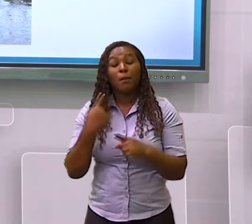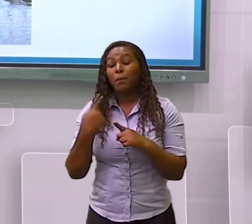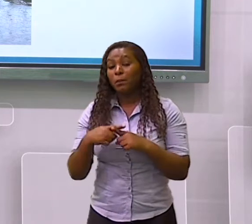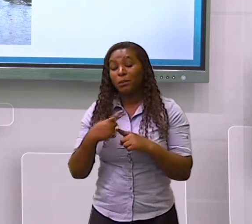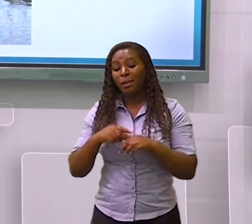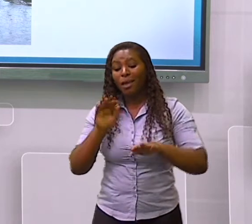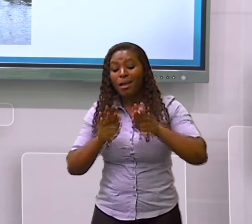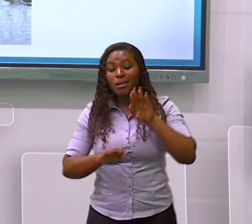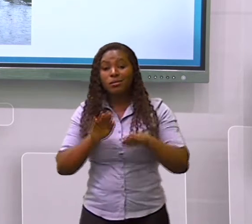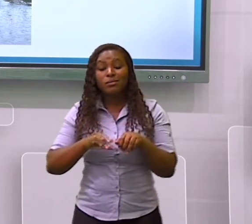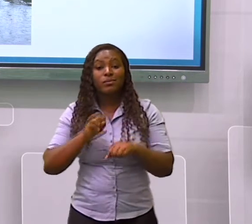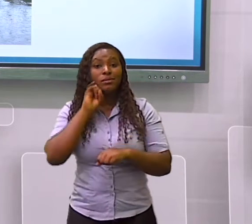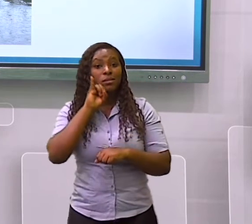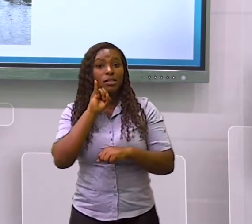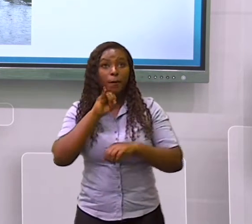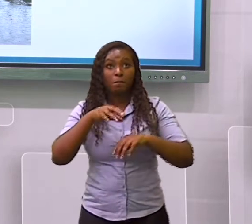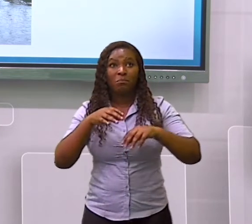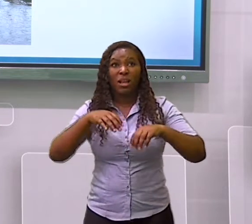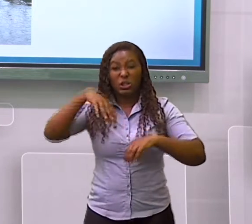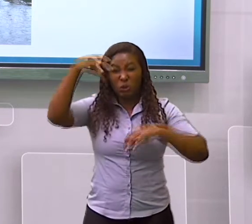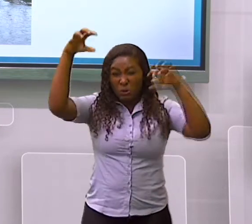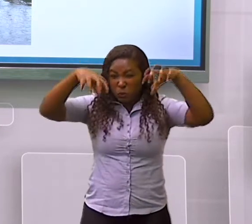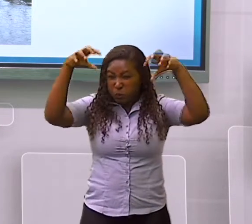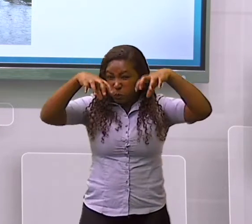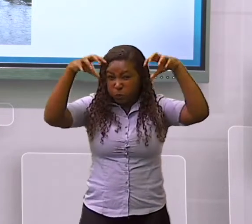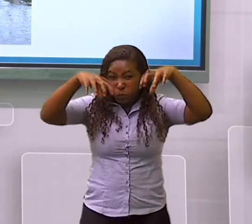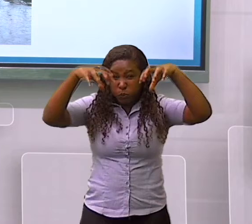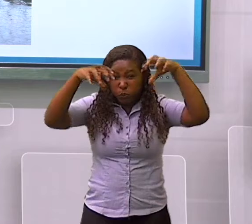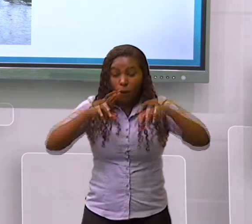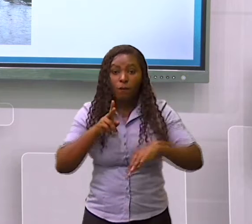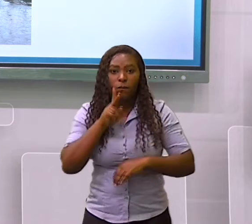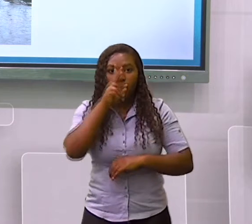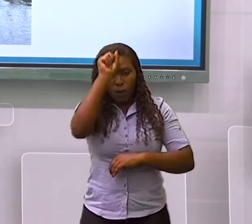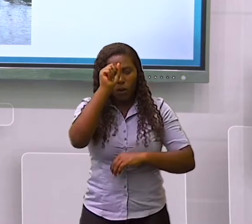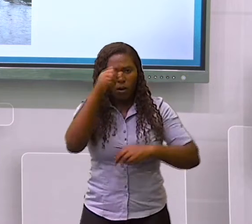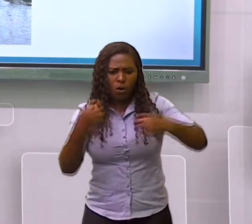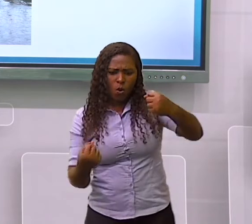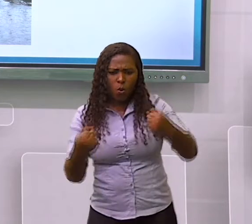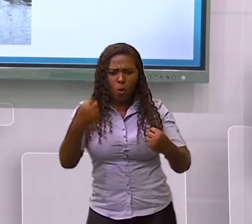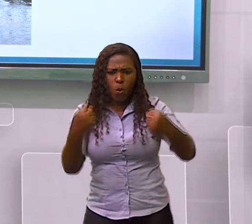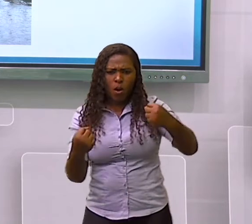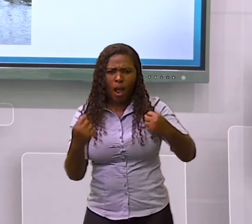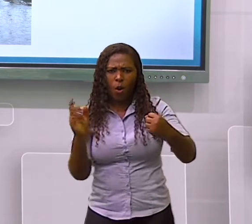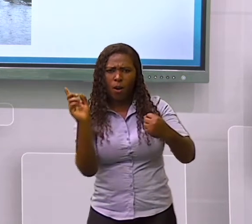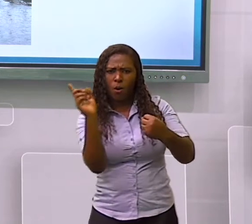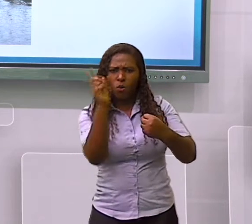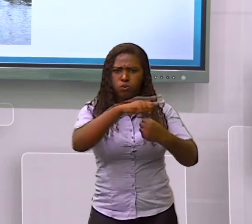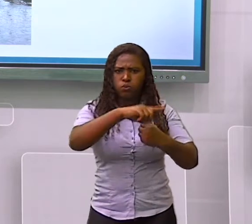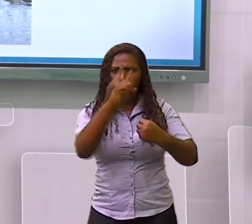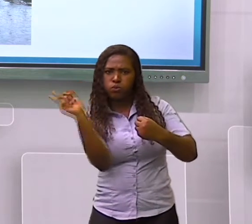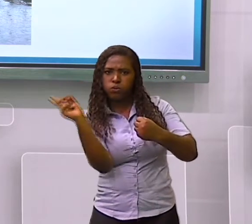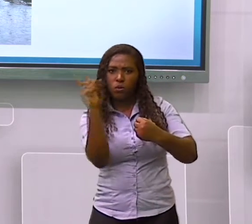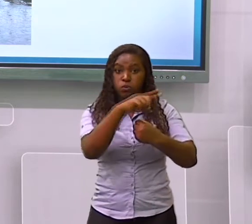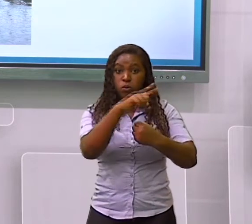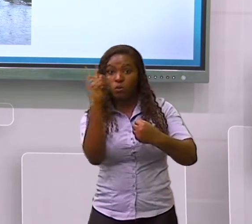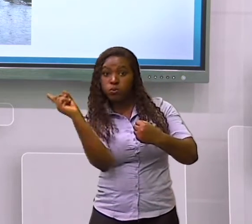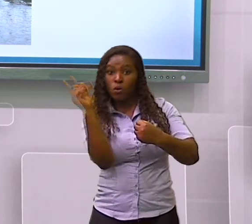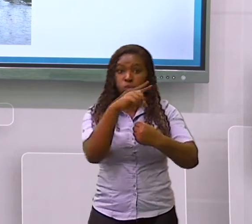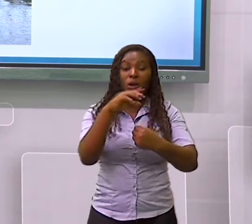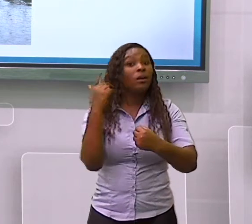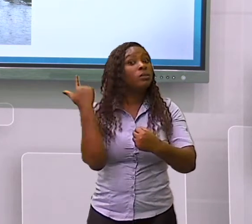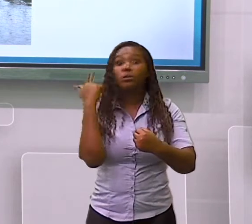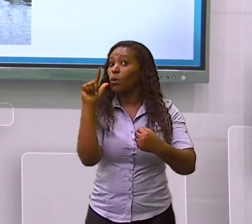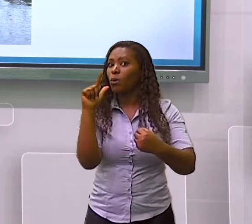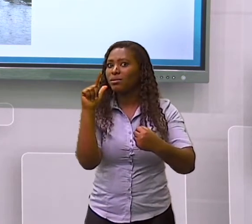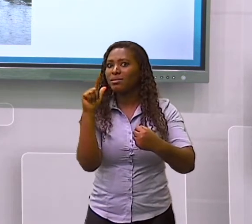de garantir a visibilidade, não é isso? Então, dentro do carro está quente, do lado de fora está frio, os vidros começam